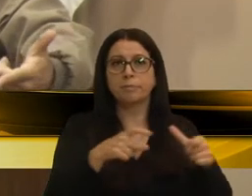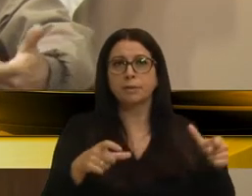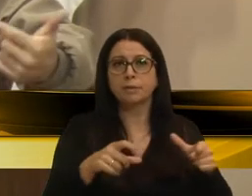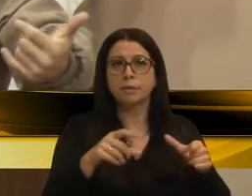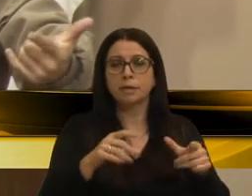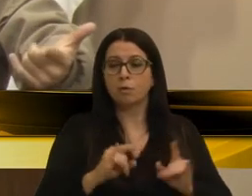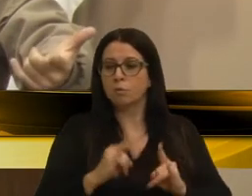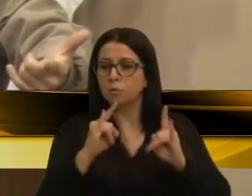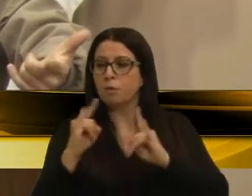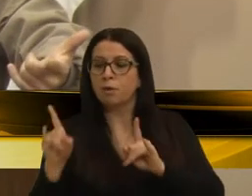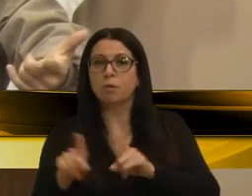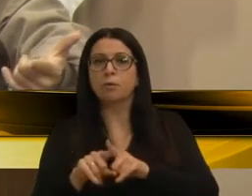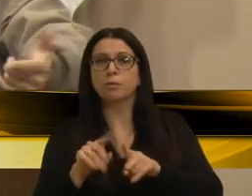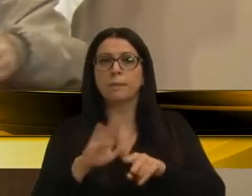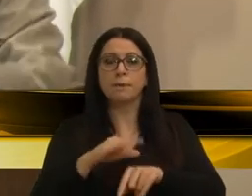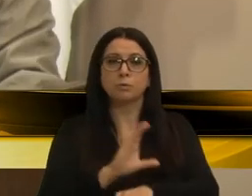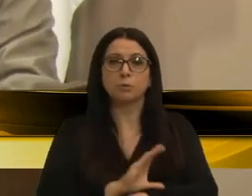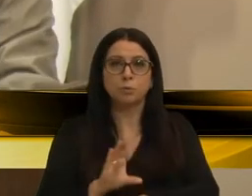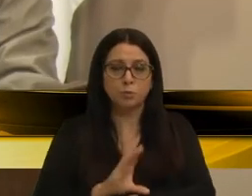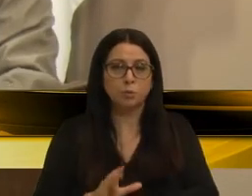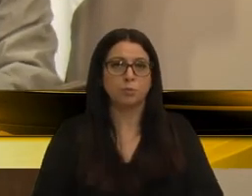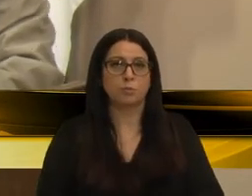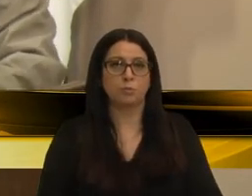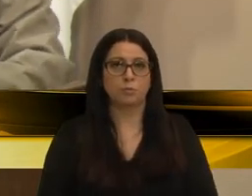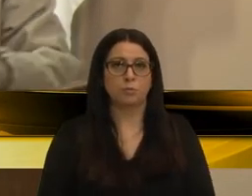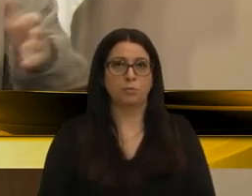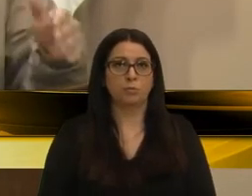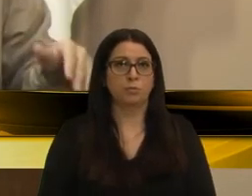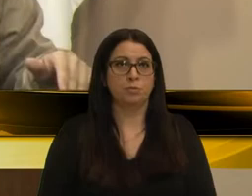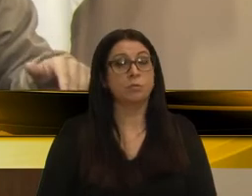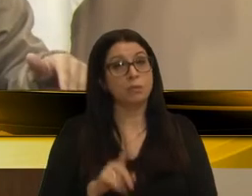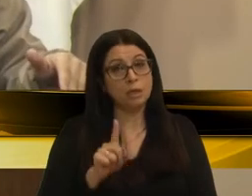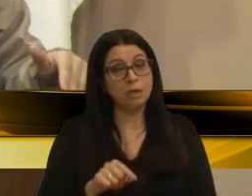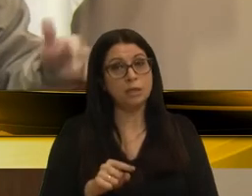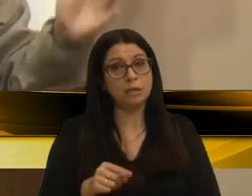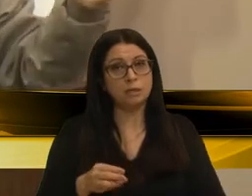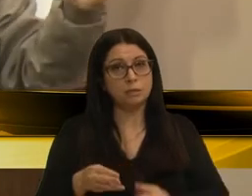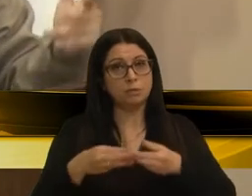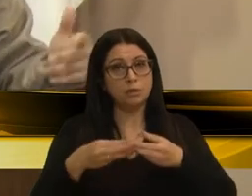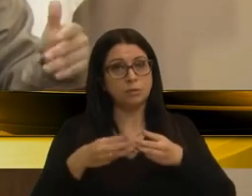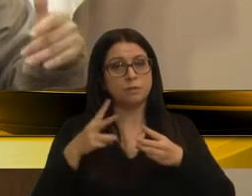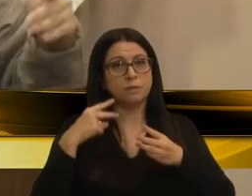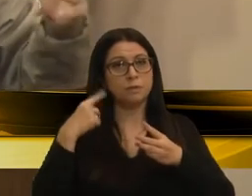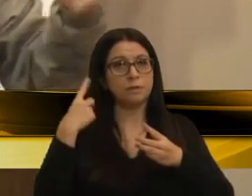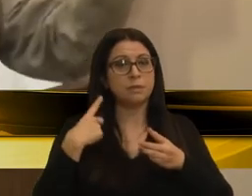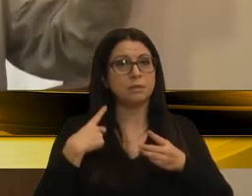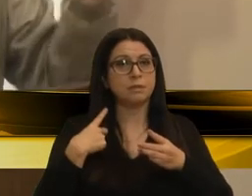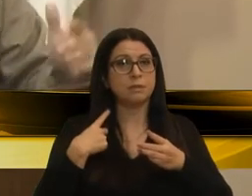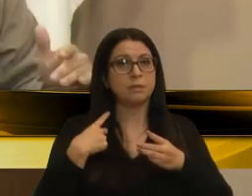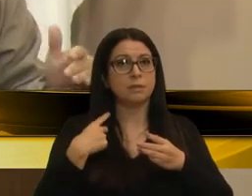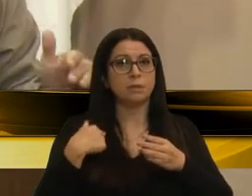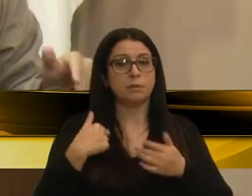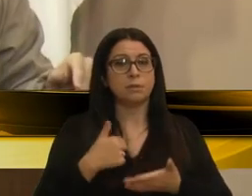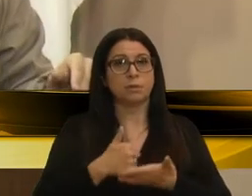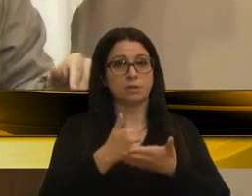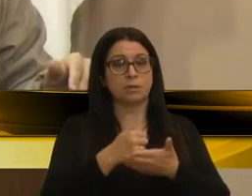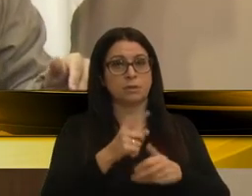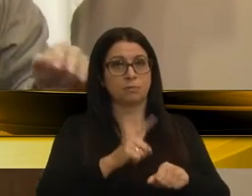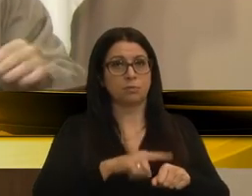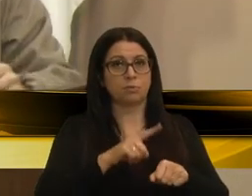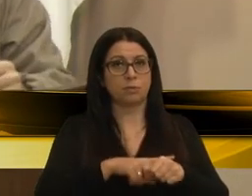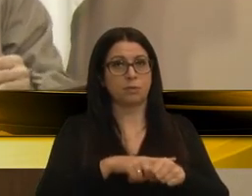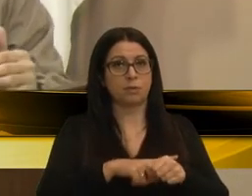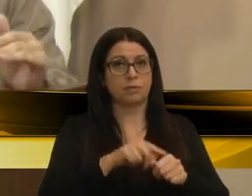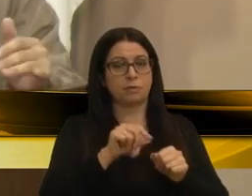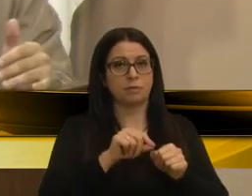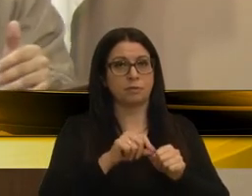blocos, para aumentar o número de cursos. Então, essa moção que a vereadora Denise falou, e a minha assessoria já está nesse momento redigindo,